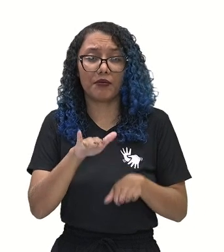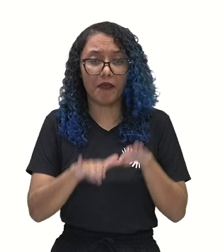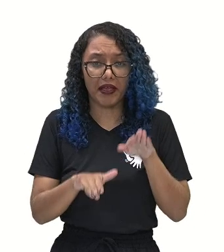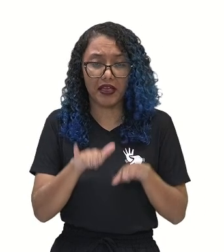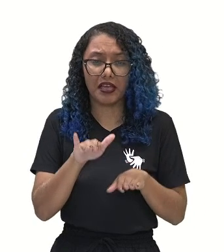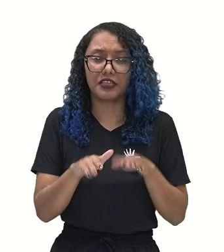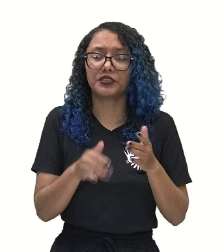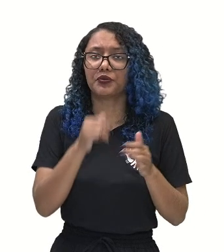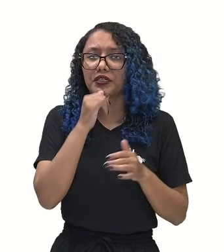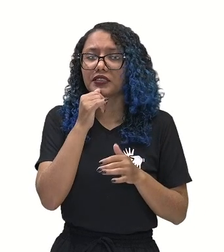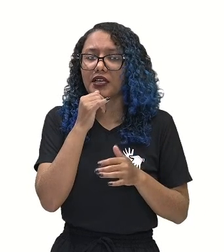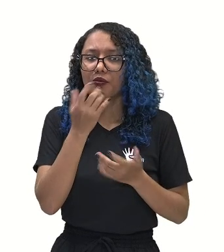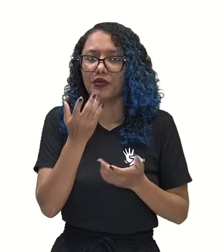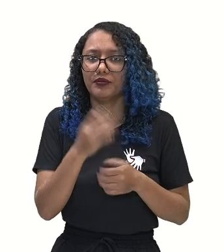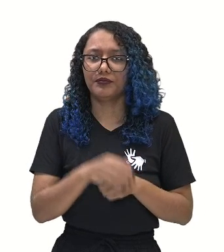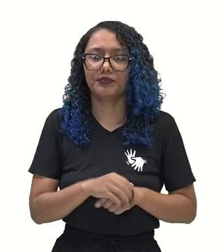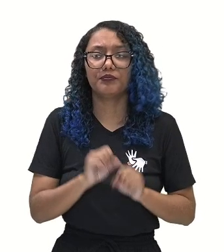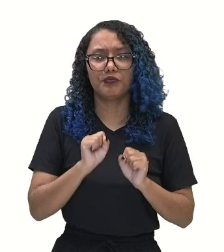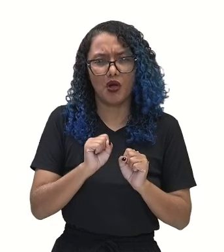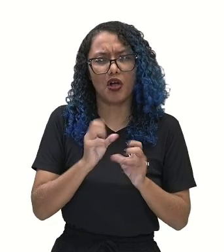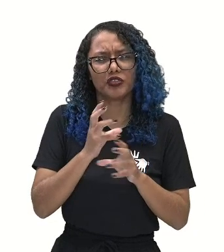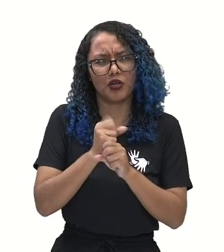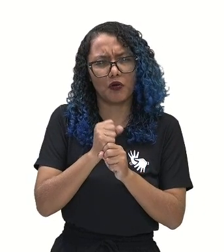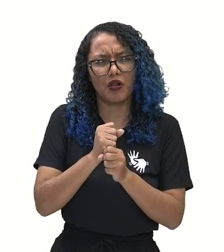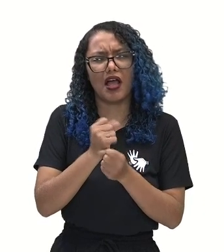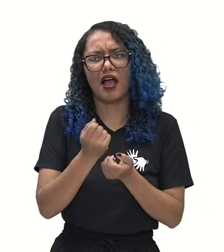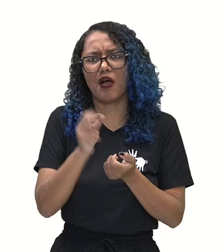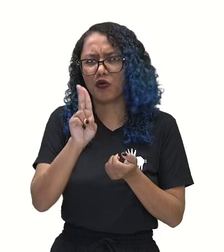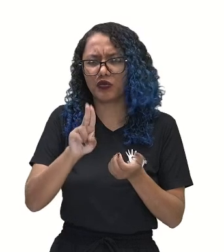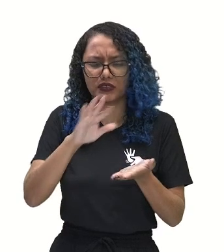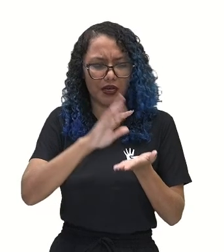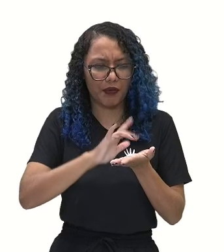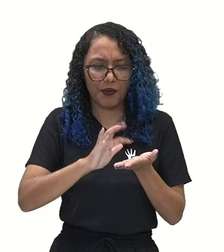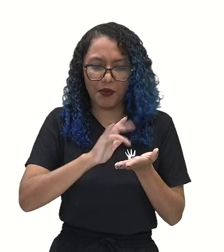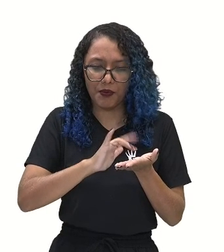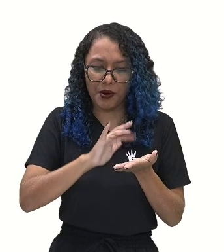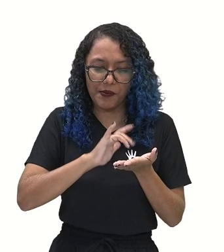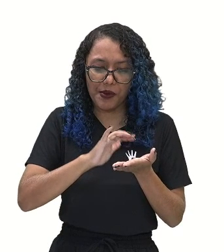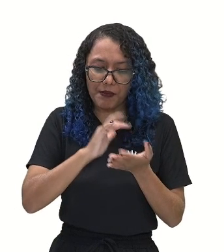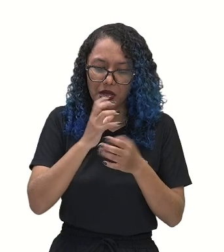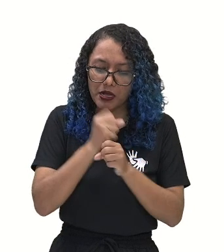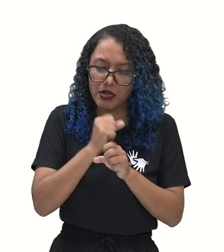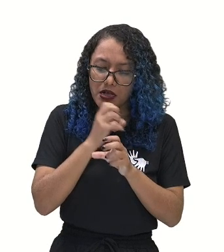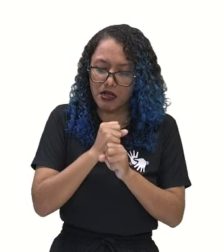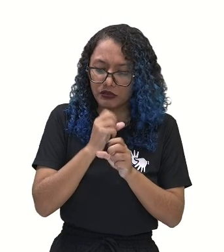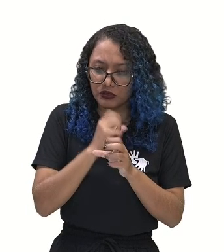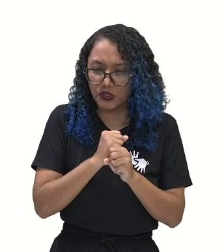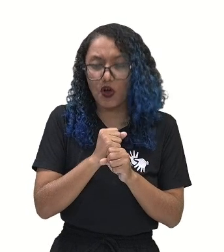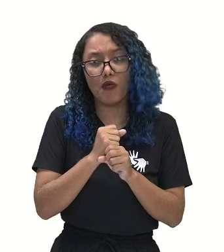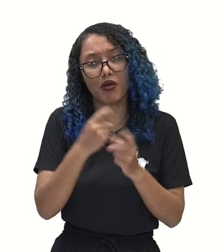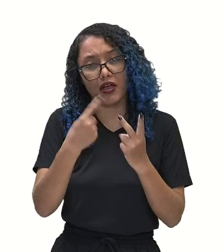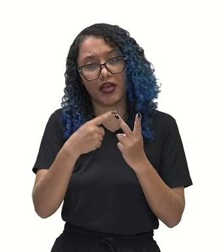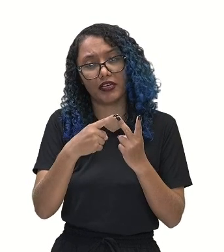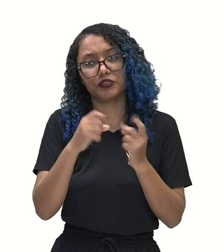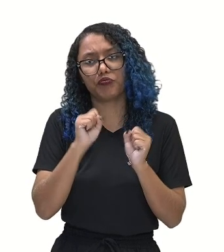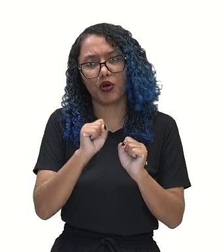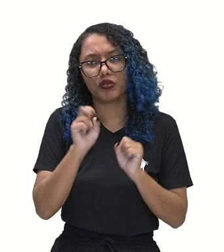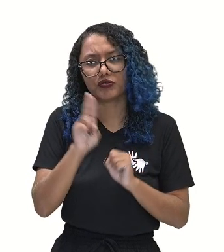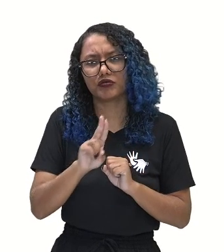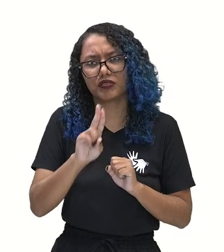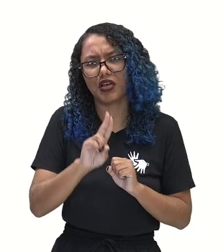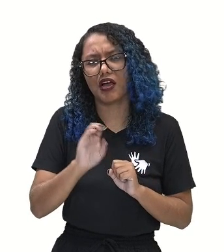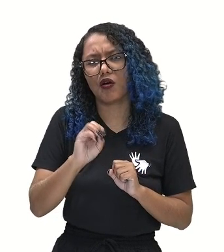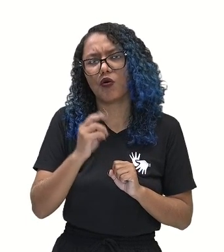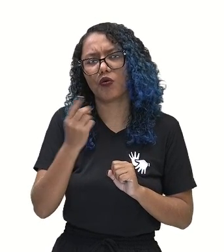vai calcular, usar uma calculadora, né, para determinar essa raiz. E a gente pode utilizar ou não, tá? 2